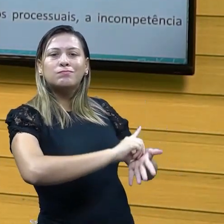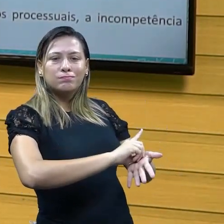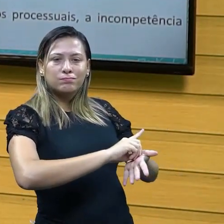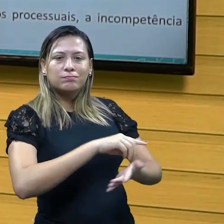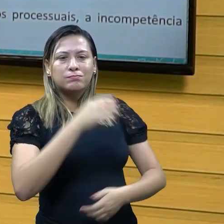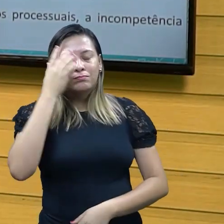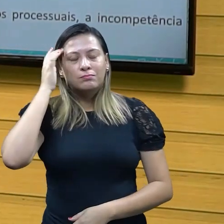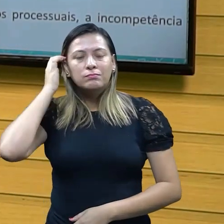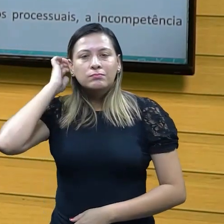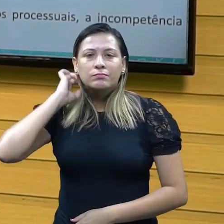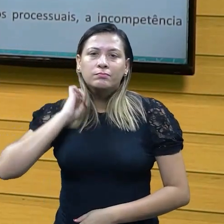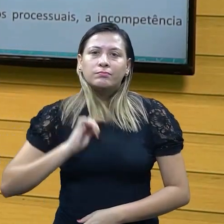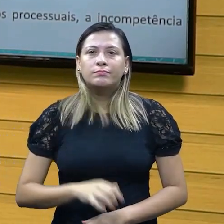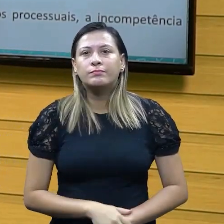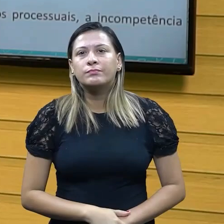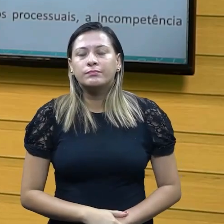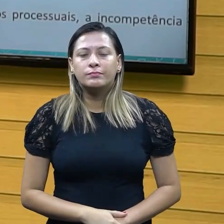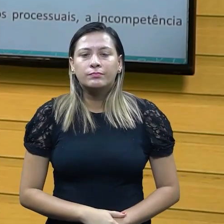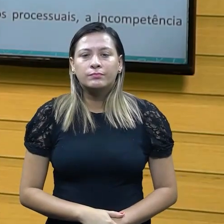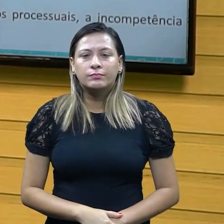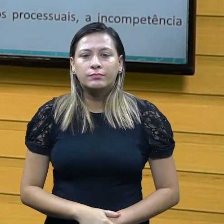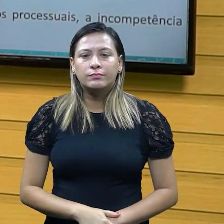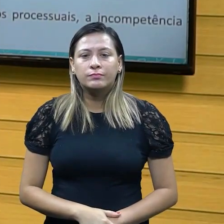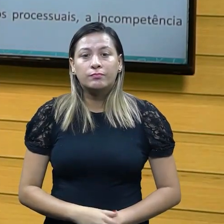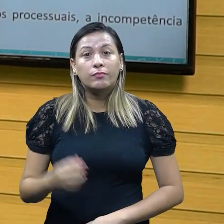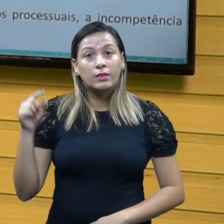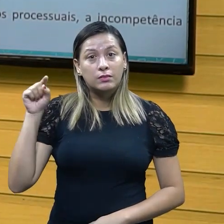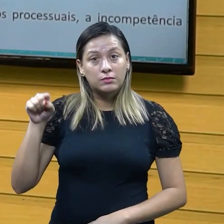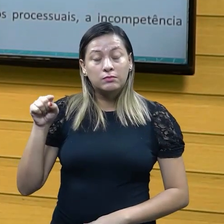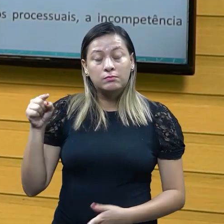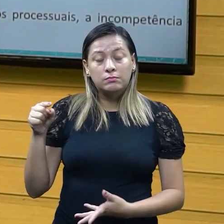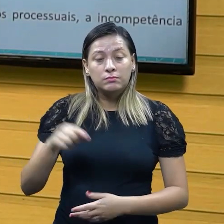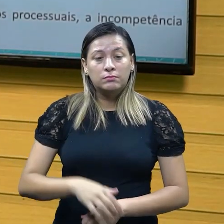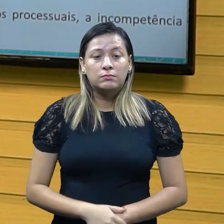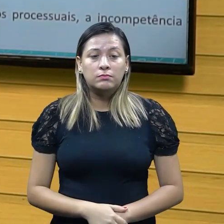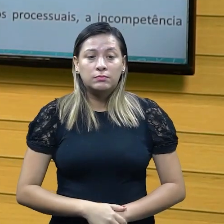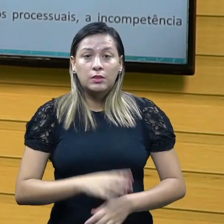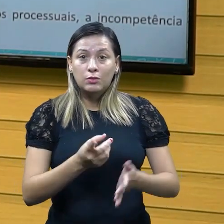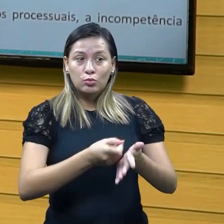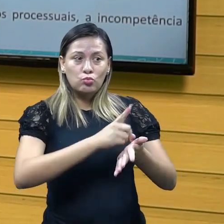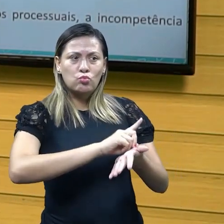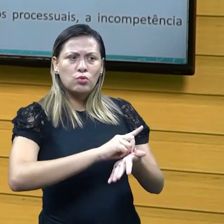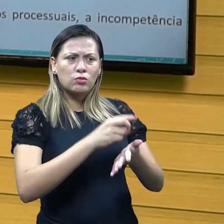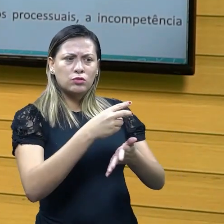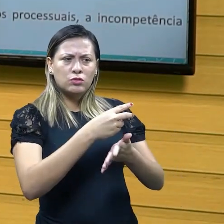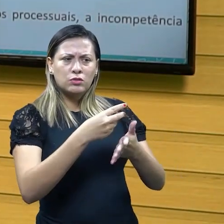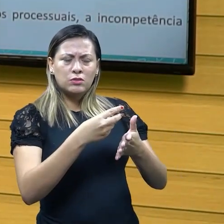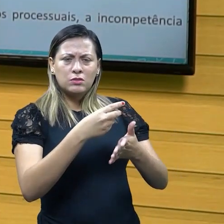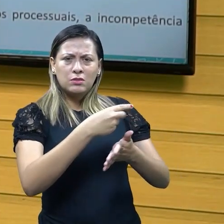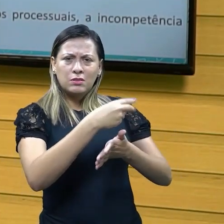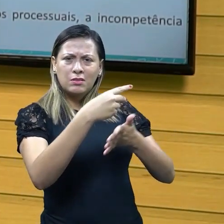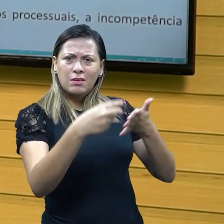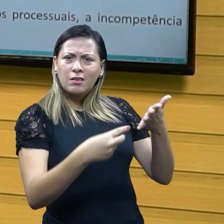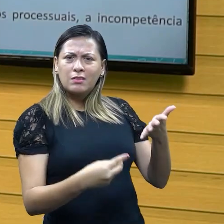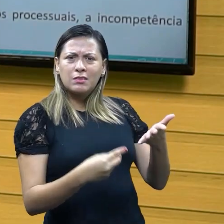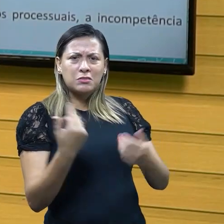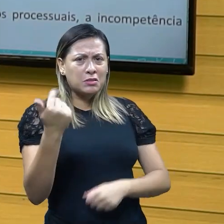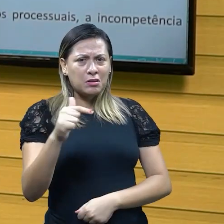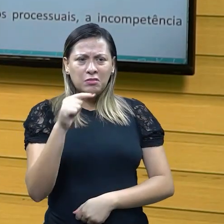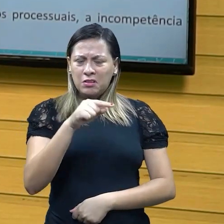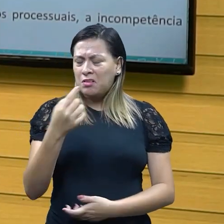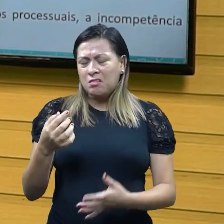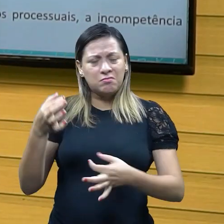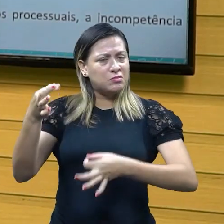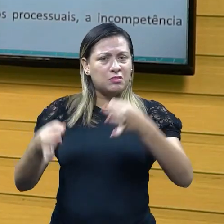desenvolvimento válido e regular do processo. Então, se isso aqui tiver, os pressupostos estiverem ausentes, ele de fato nem vai analisar o mérito,